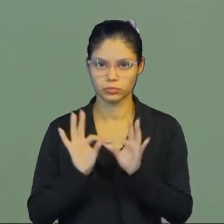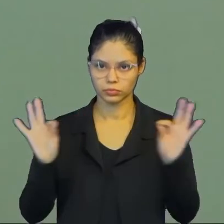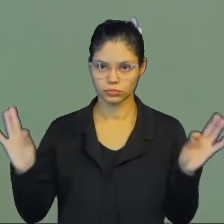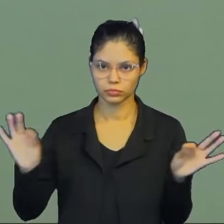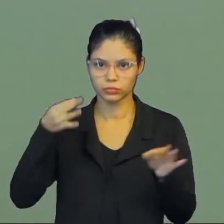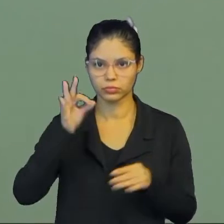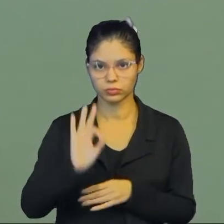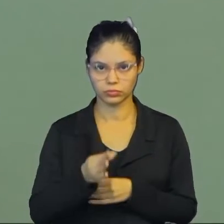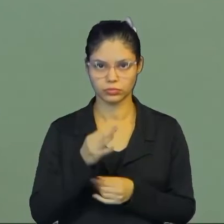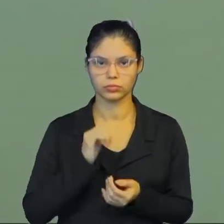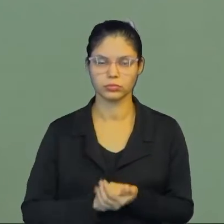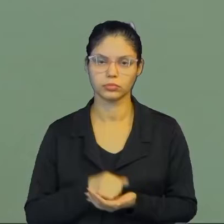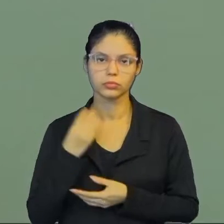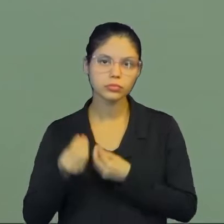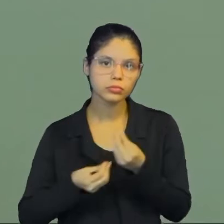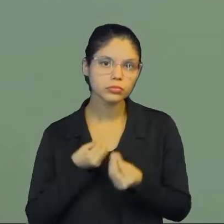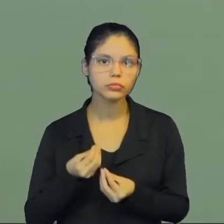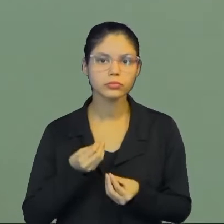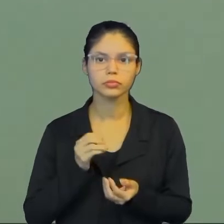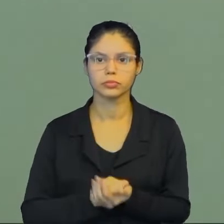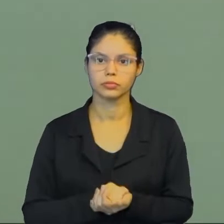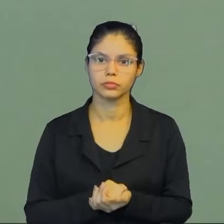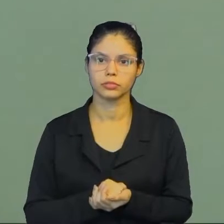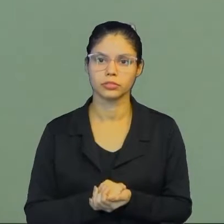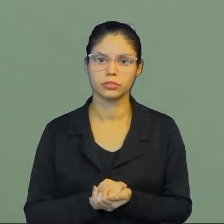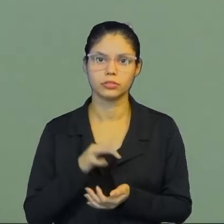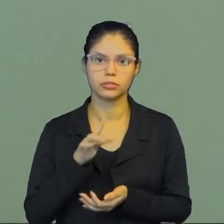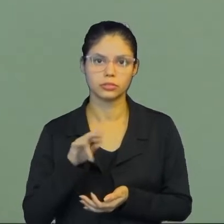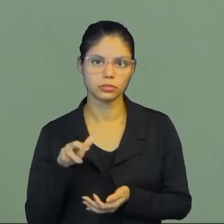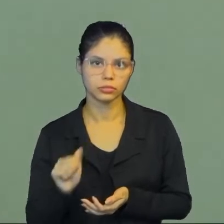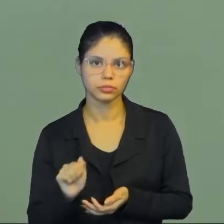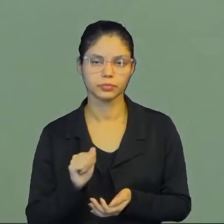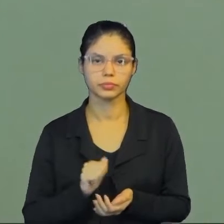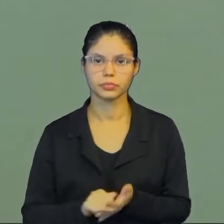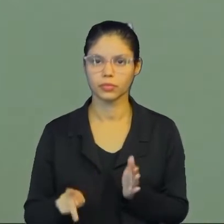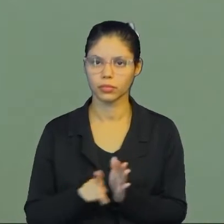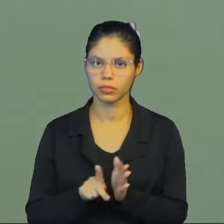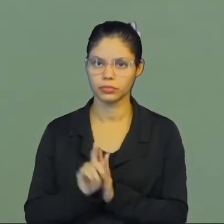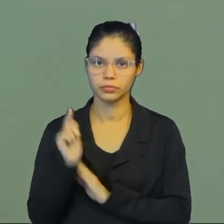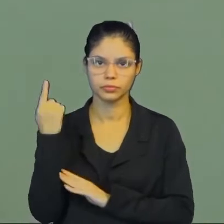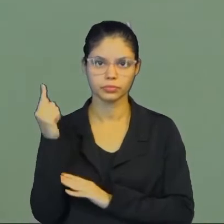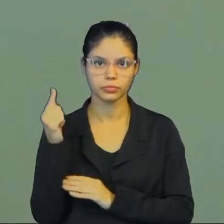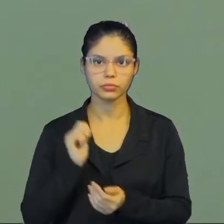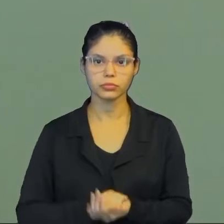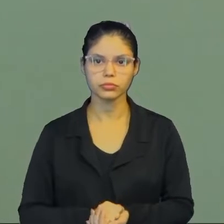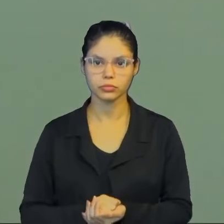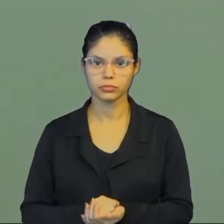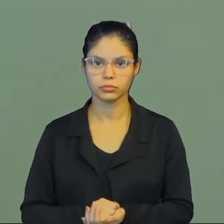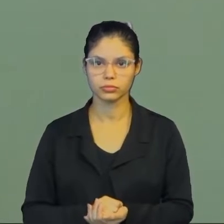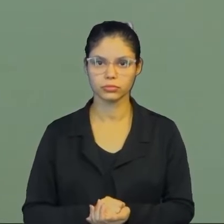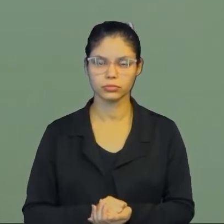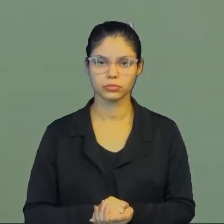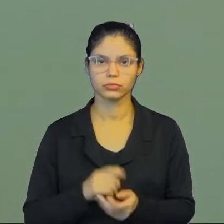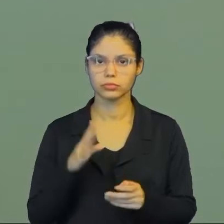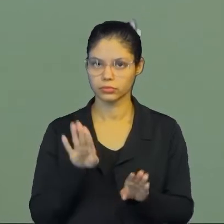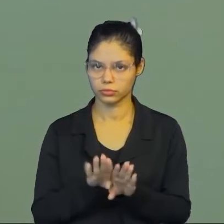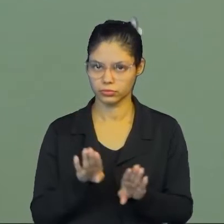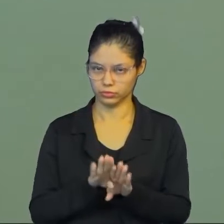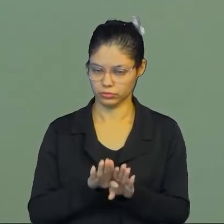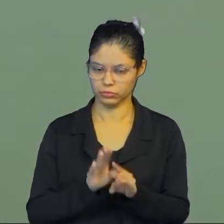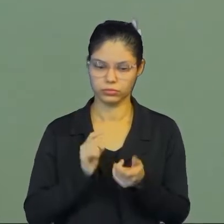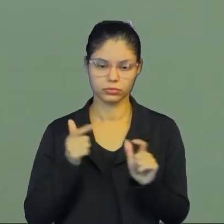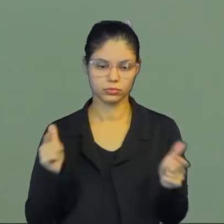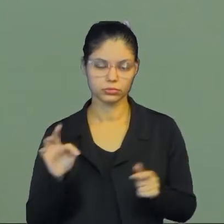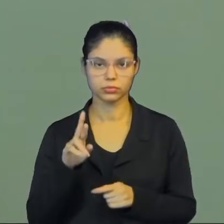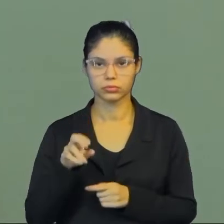medição correta, com, né, a forma geométrica correta, né, e para o tamanho também,